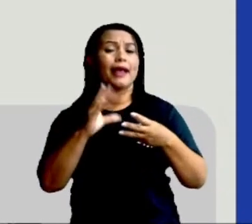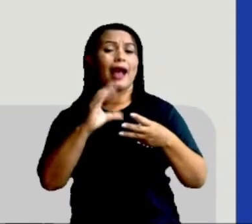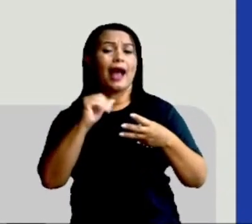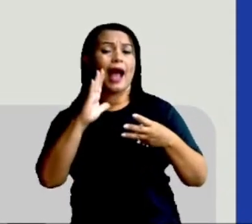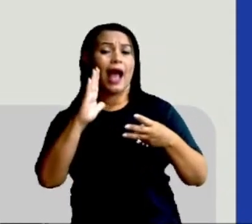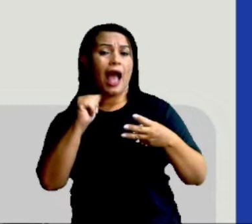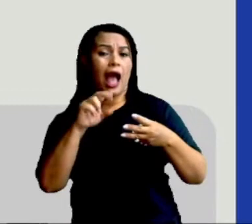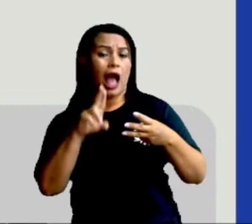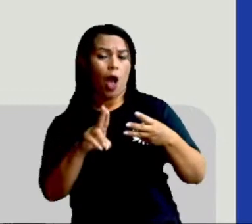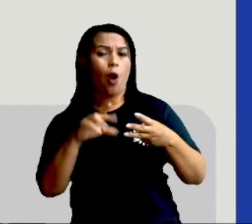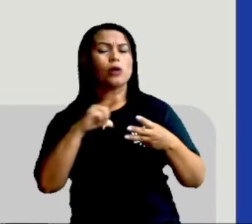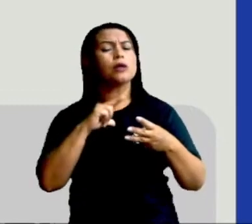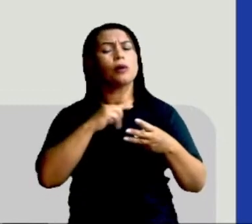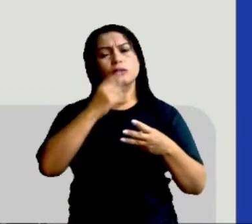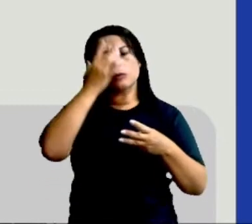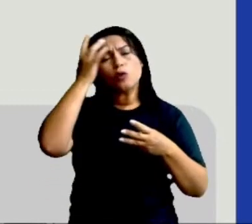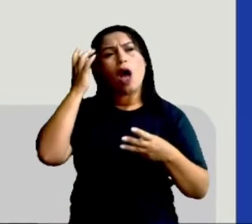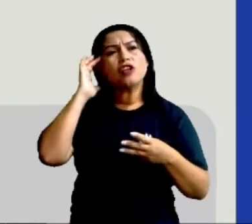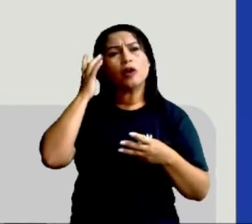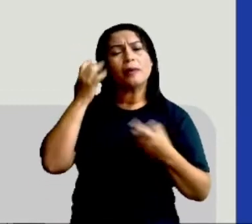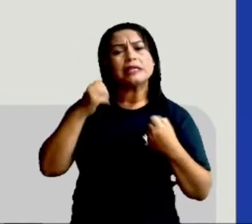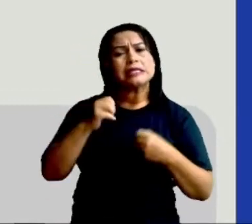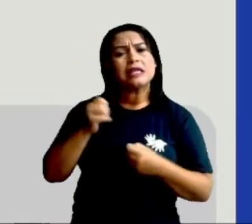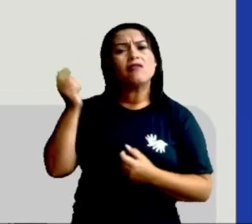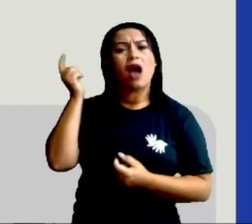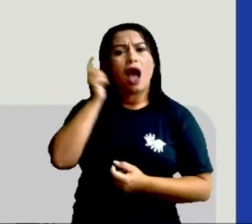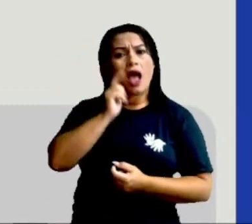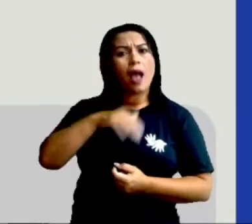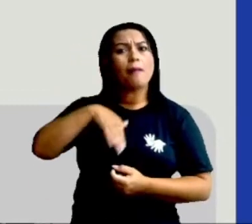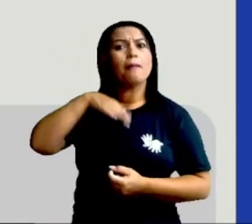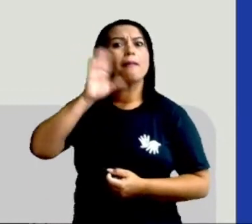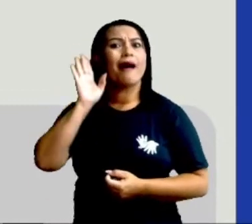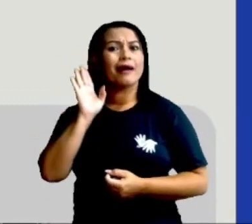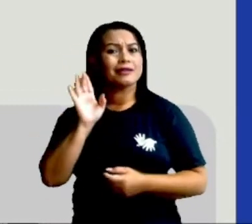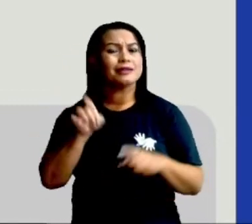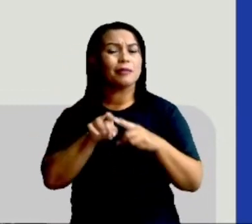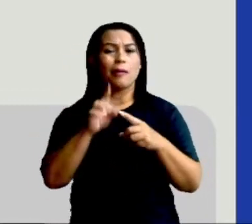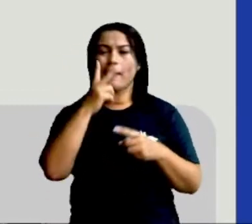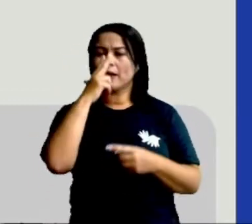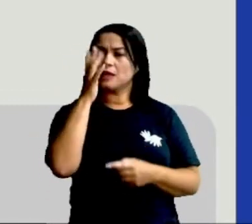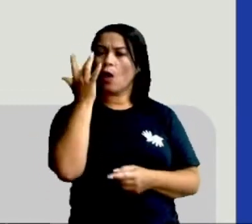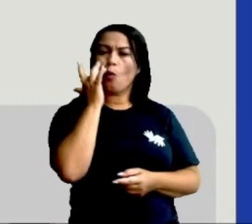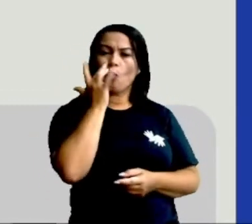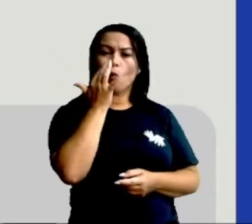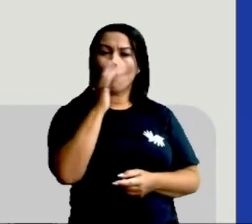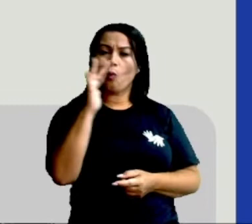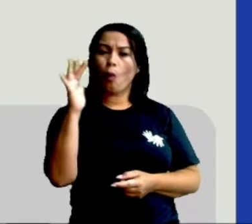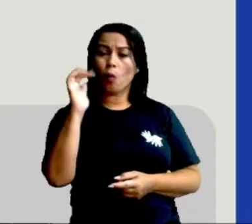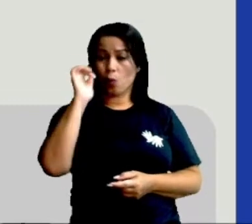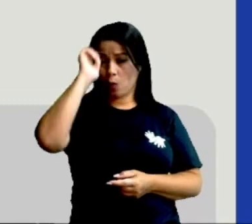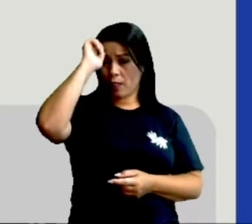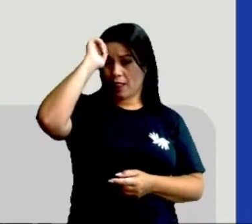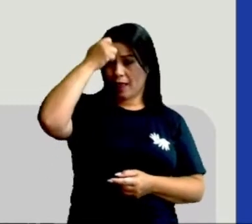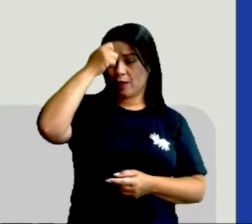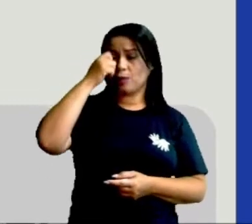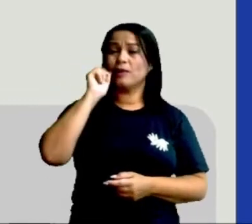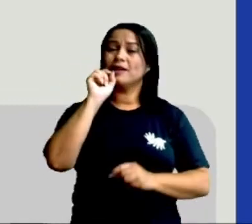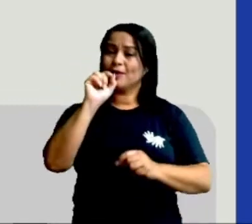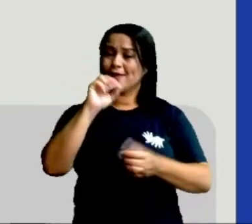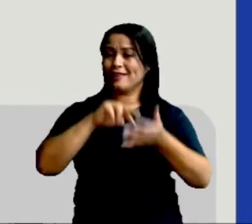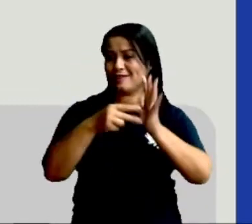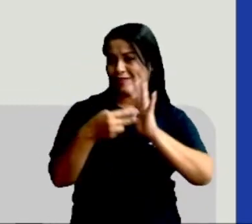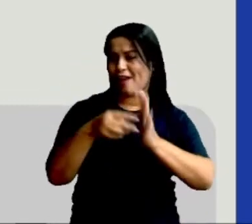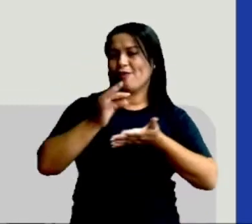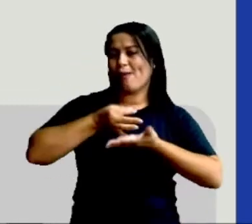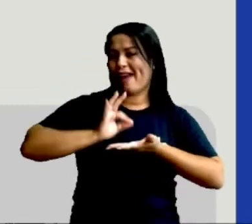de obterem altos lucros com o ouro negro, chamado ouro negro, que se referiam ao café. As